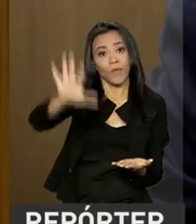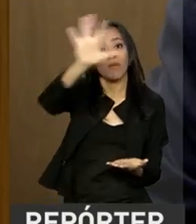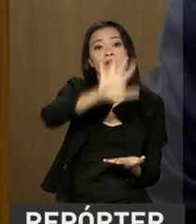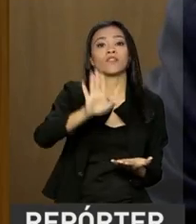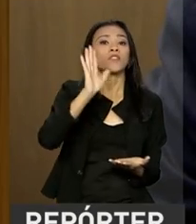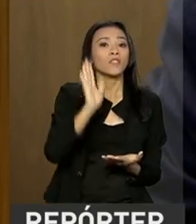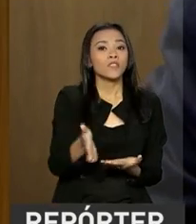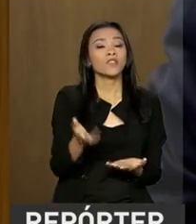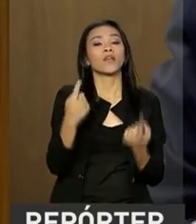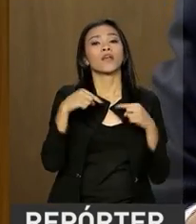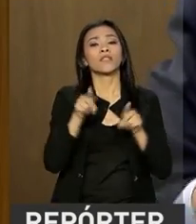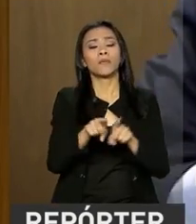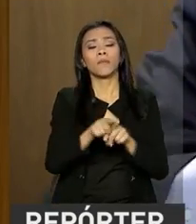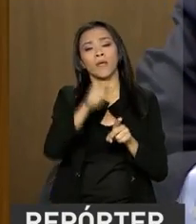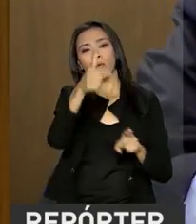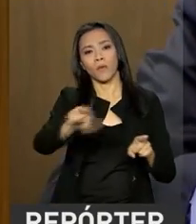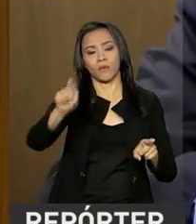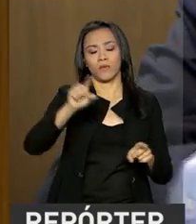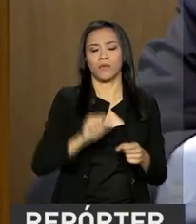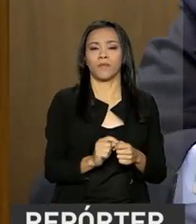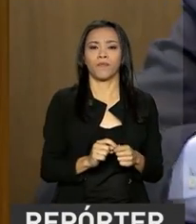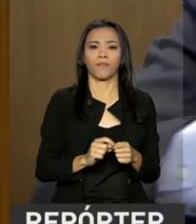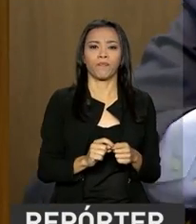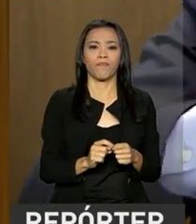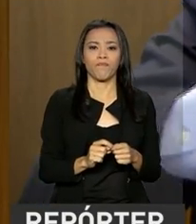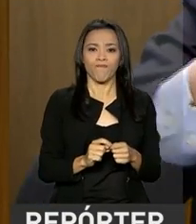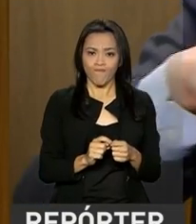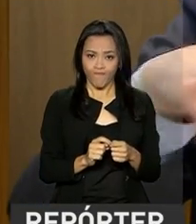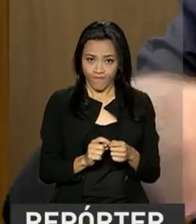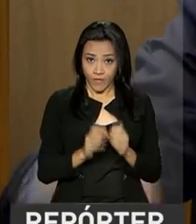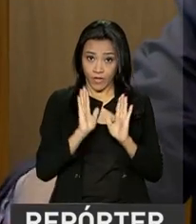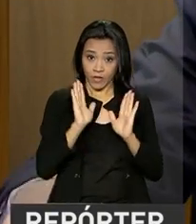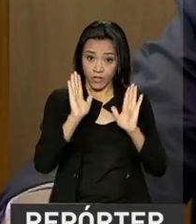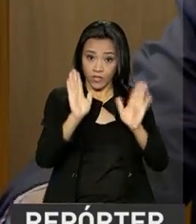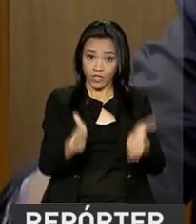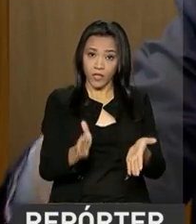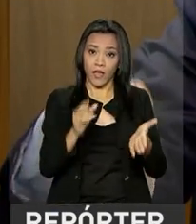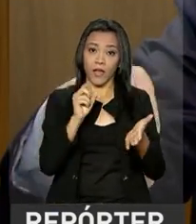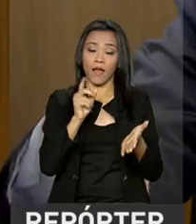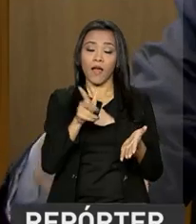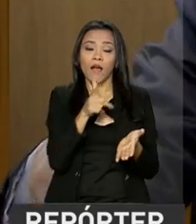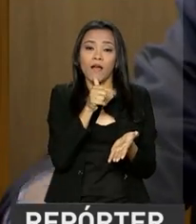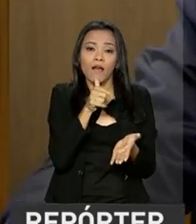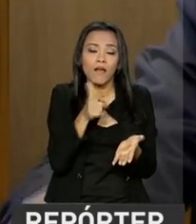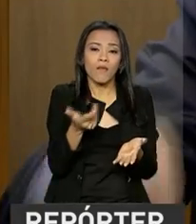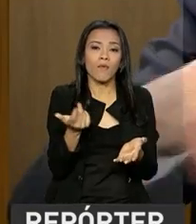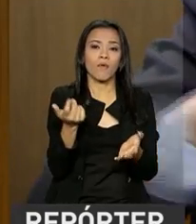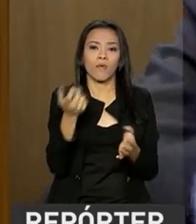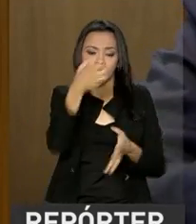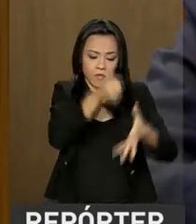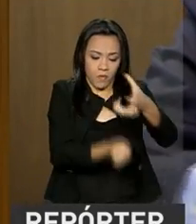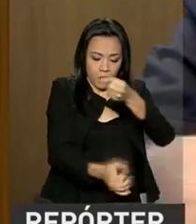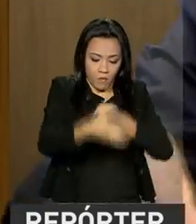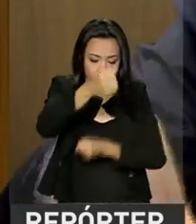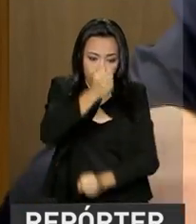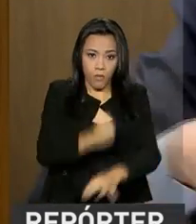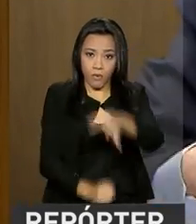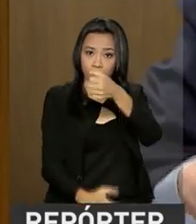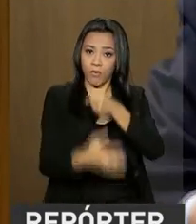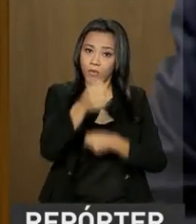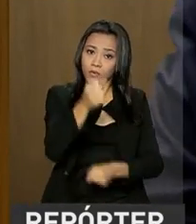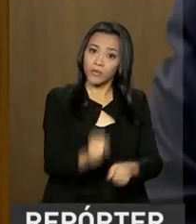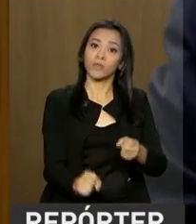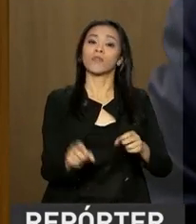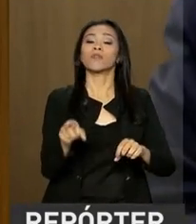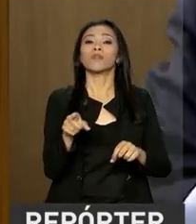eh pequenos eh arranjos né de de de fornecimento de água com poço com pequenas redes